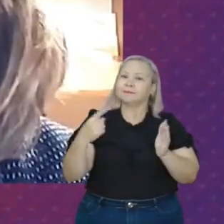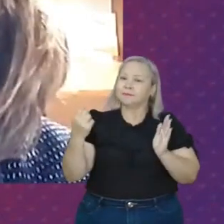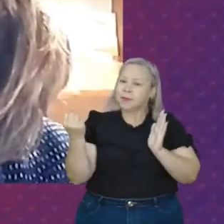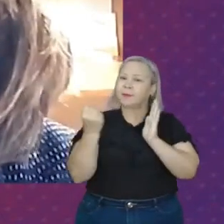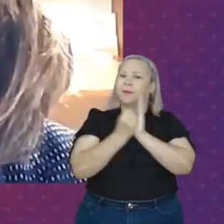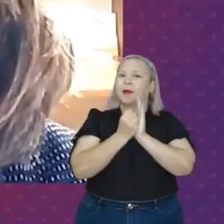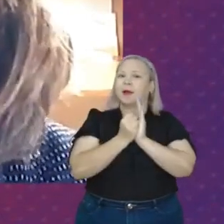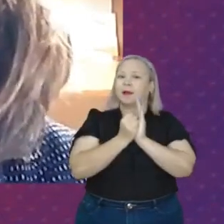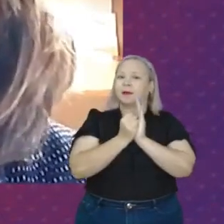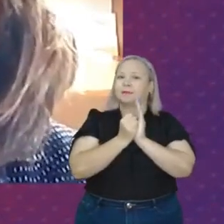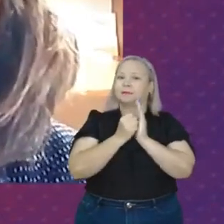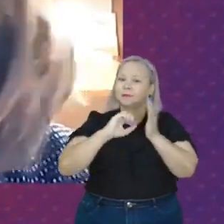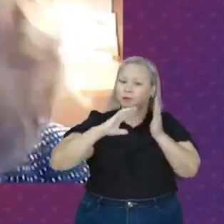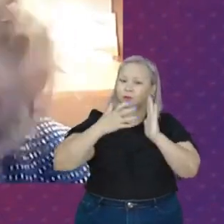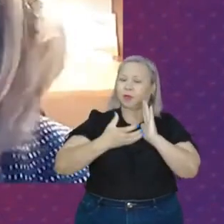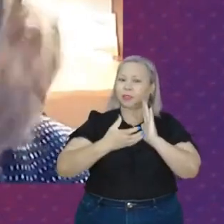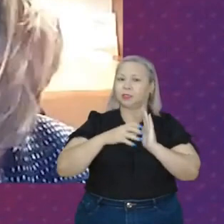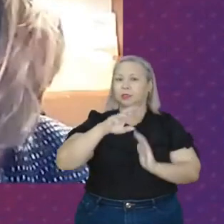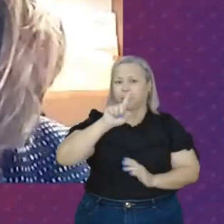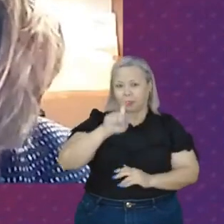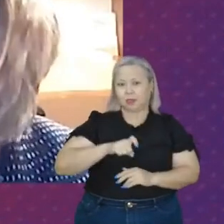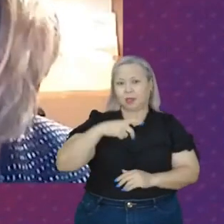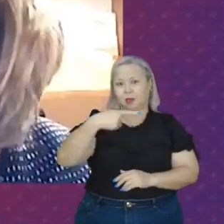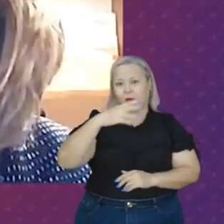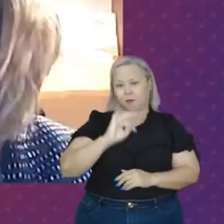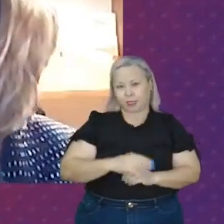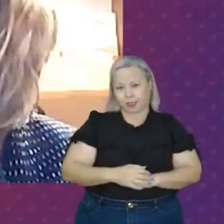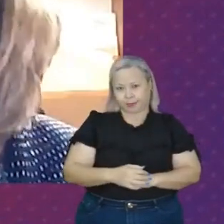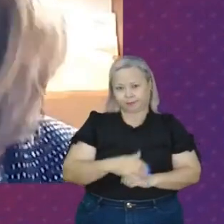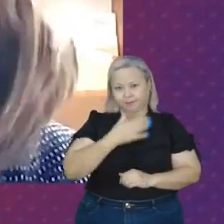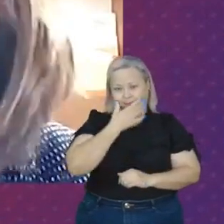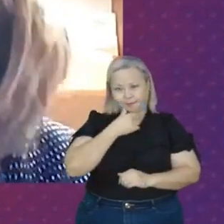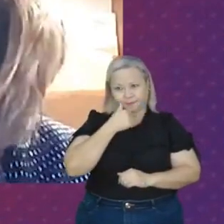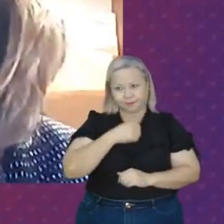do partido, que é dos trabalhadores e fundamentalmente é das